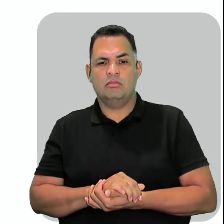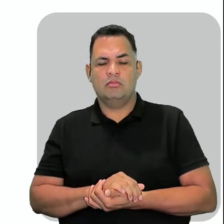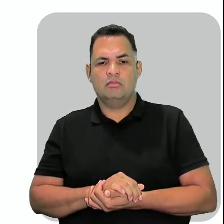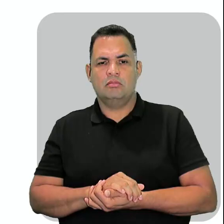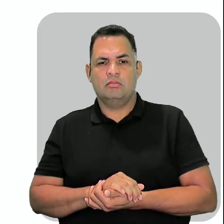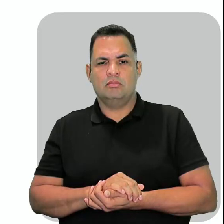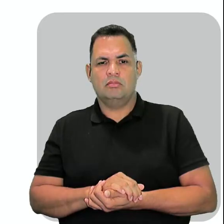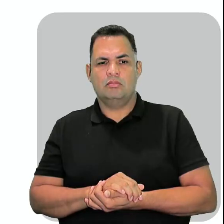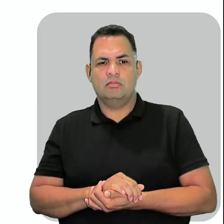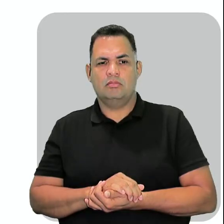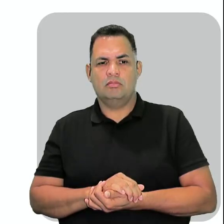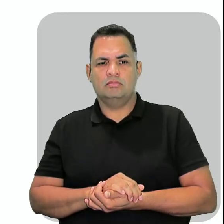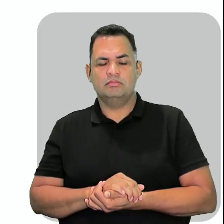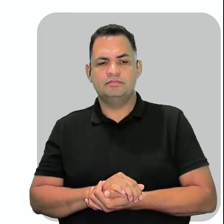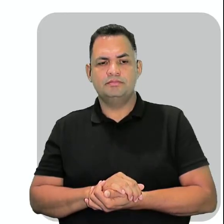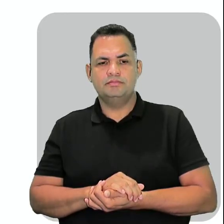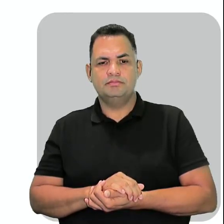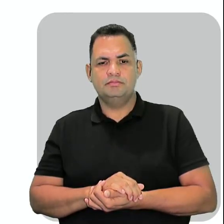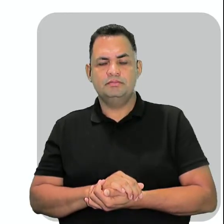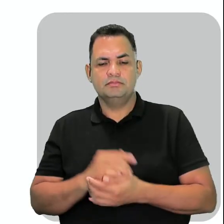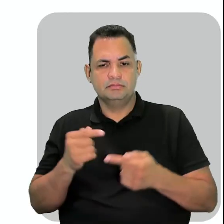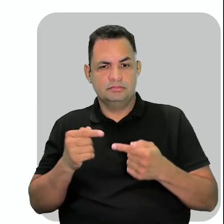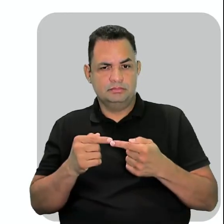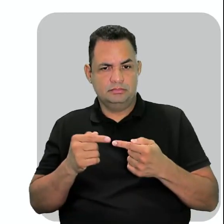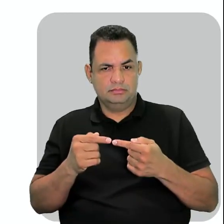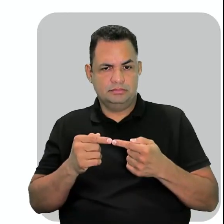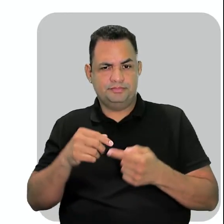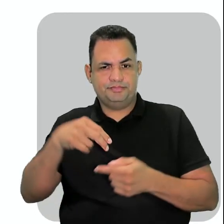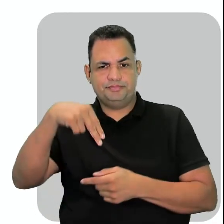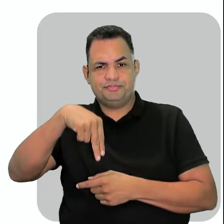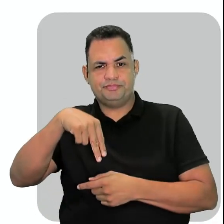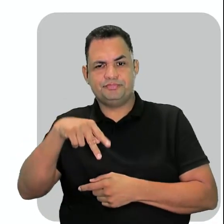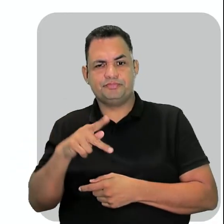carbonila, perdão. E essa carbonila aqui está ligada a um grupo